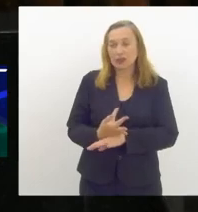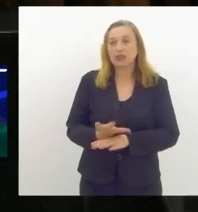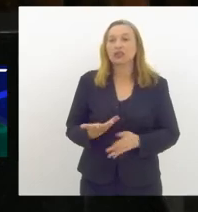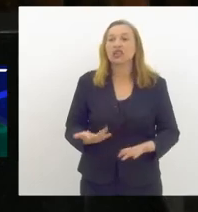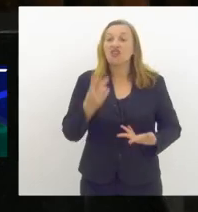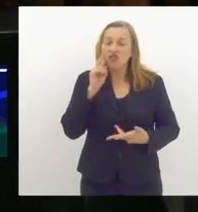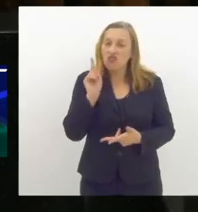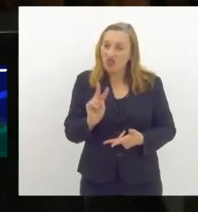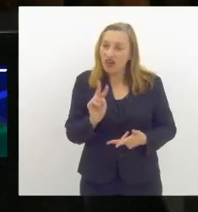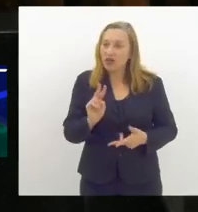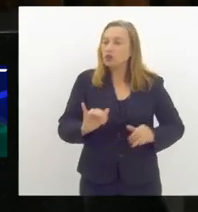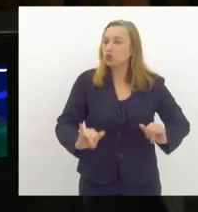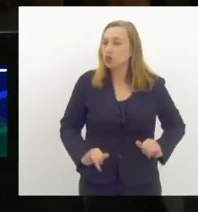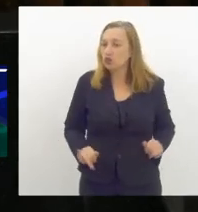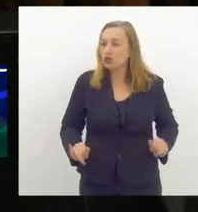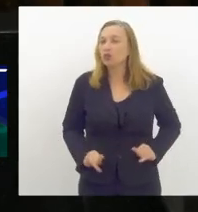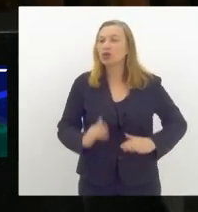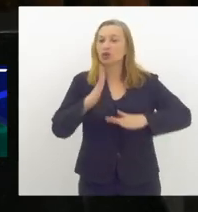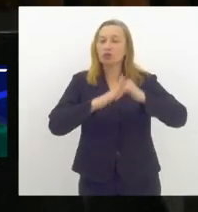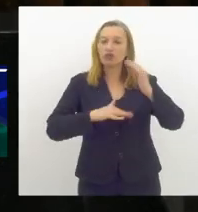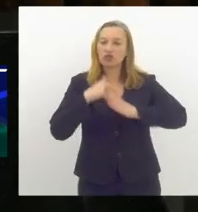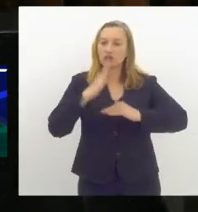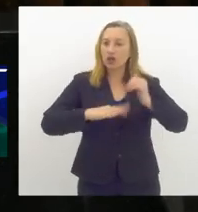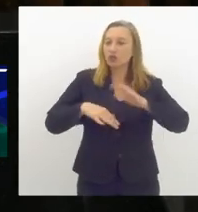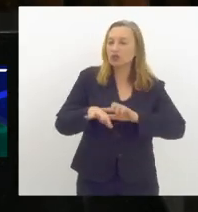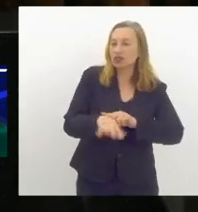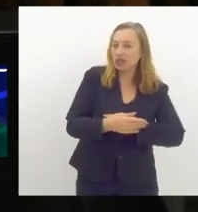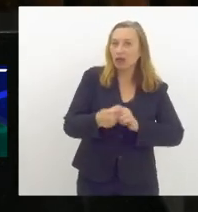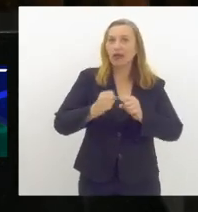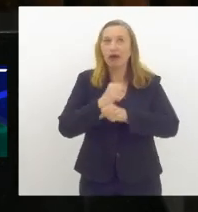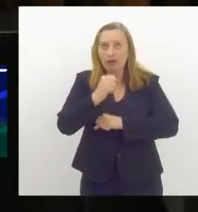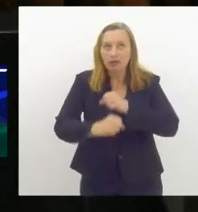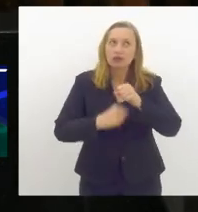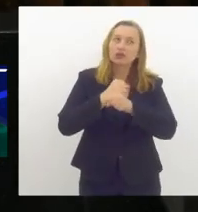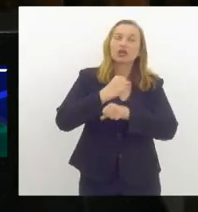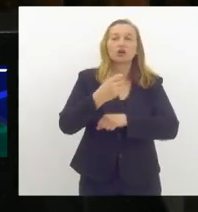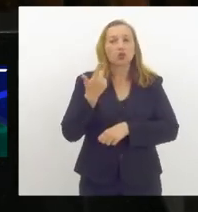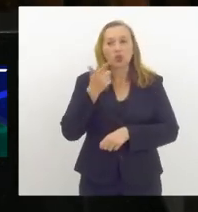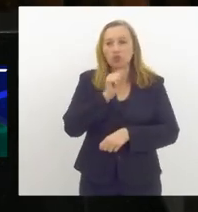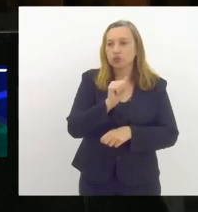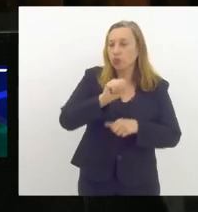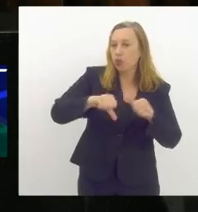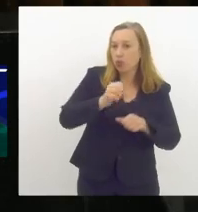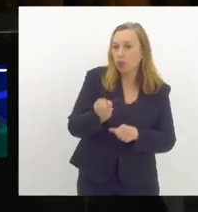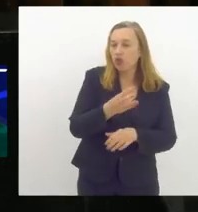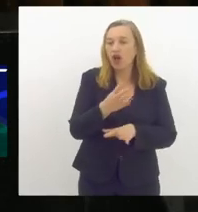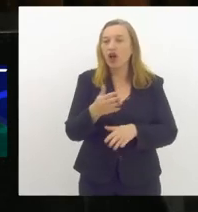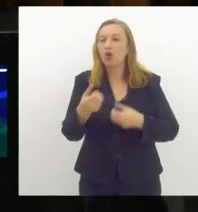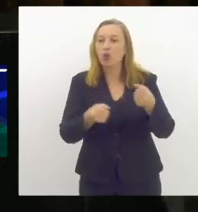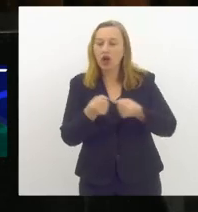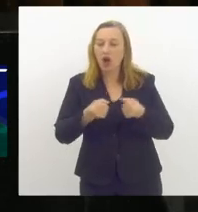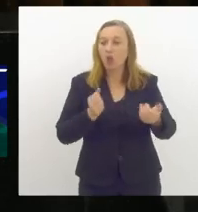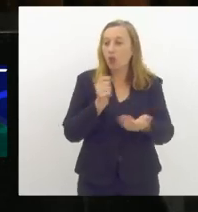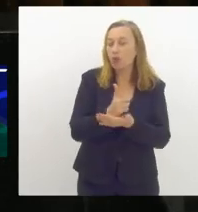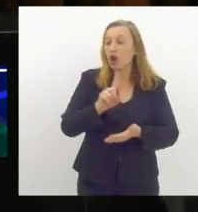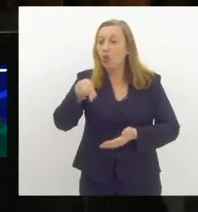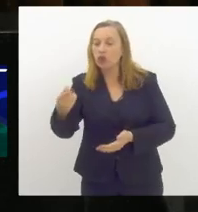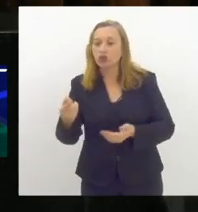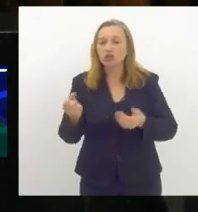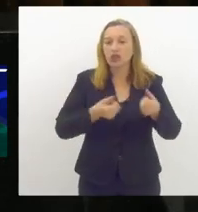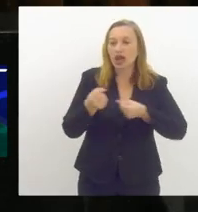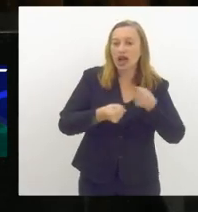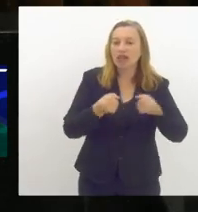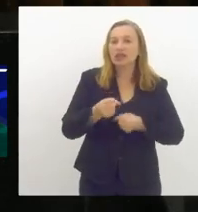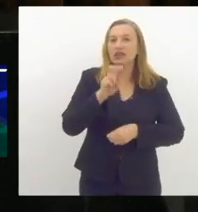ver o sofrimento do profissional taxista que ano a ano não consegue mais renovar o seu carro comprar um novo carro e aí